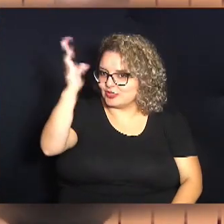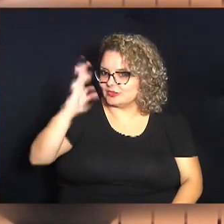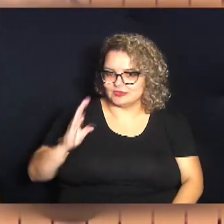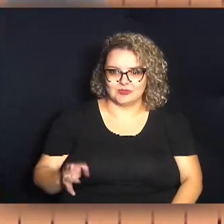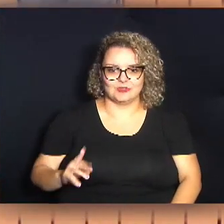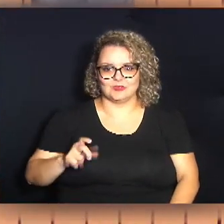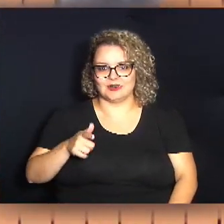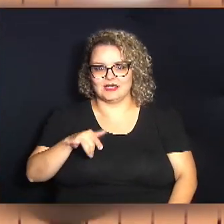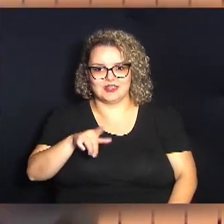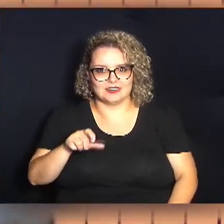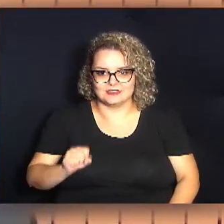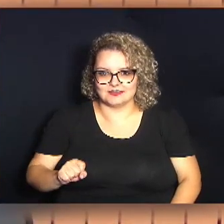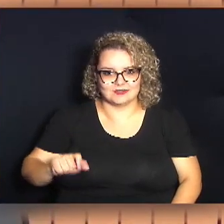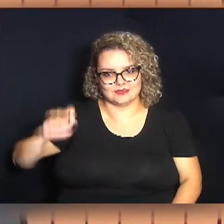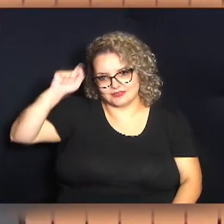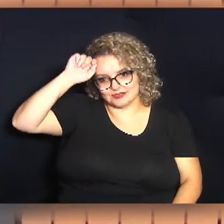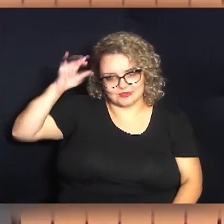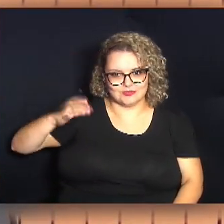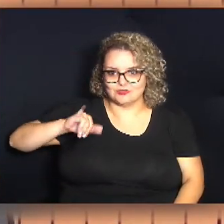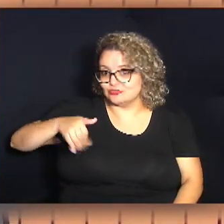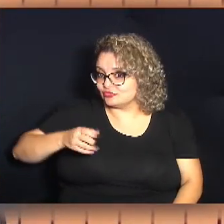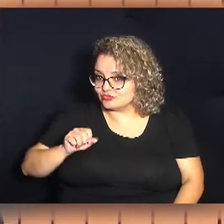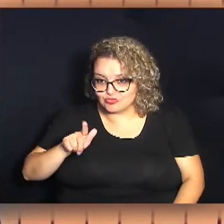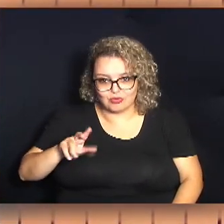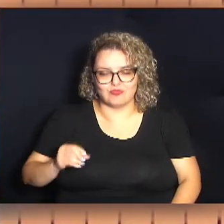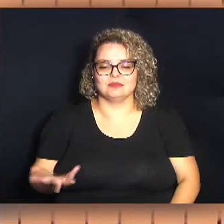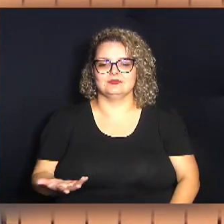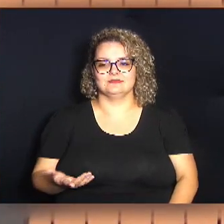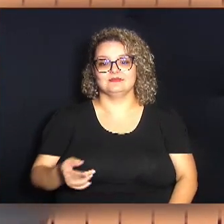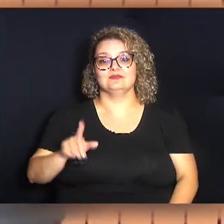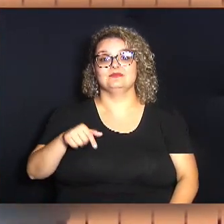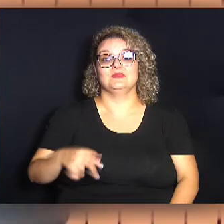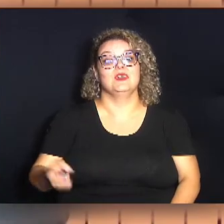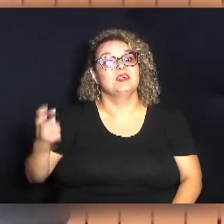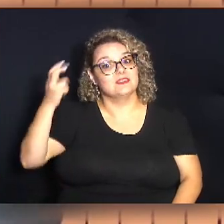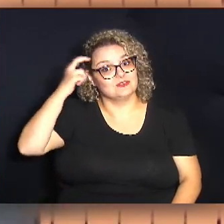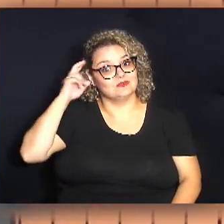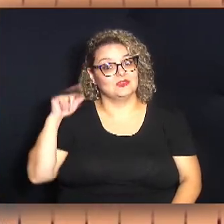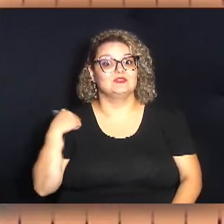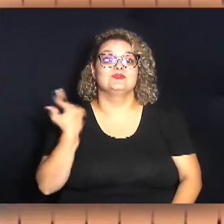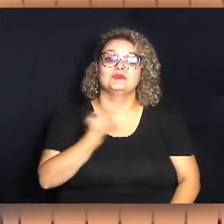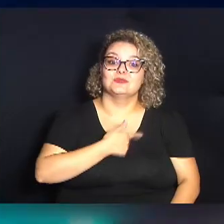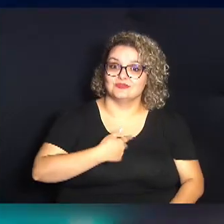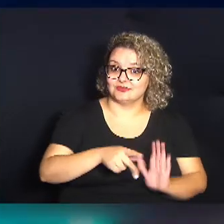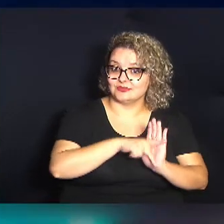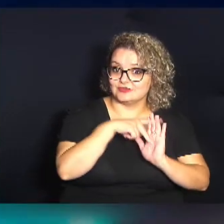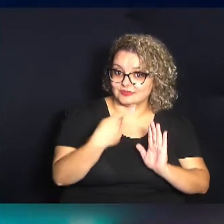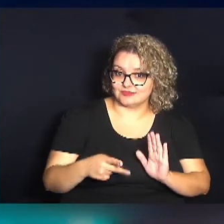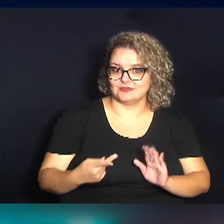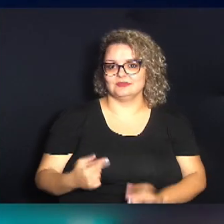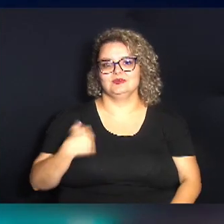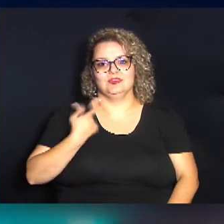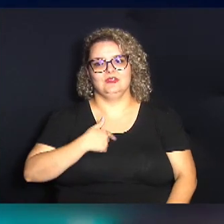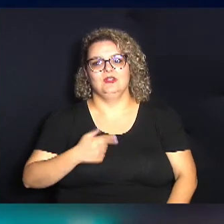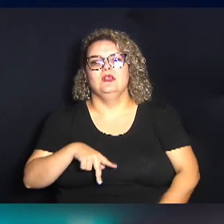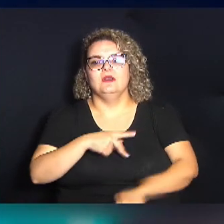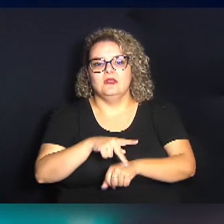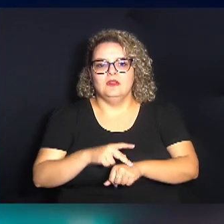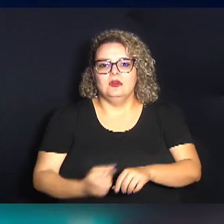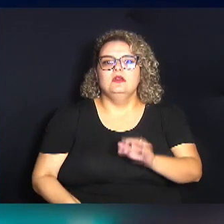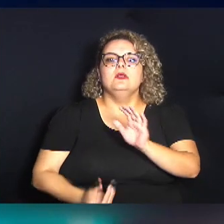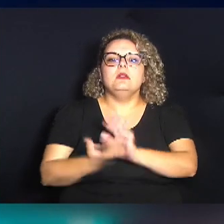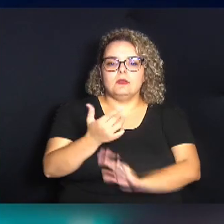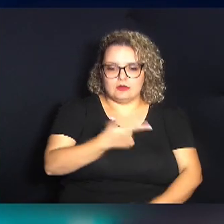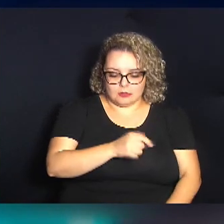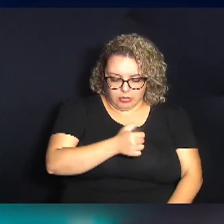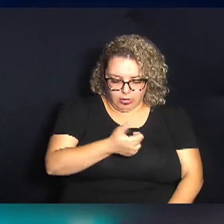raízes afro, do jongo e tal, mas é uma cultura nossa, da nossa terra. O diploma, criado em 2014